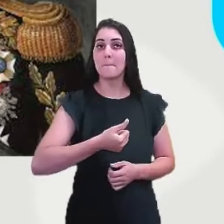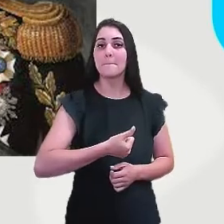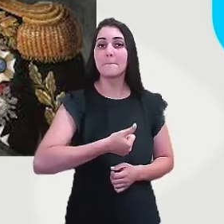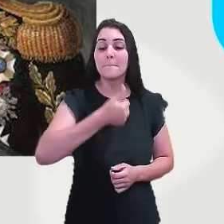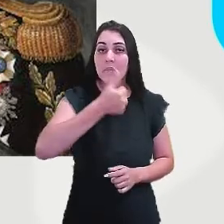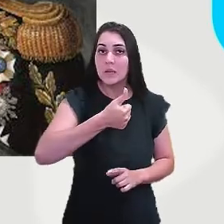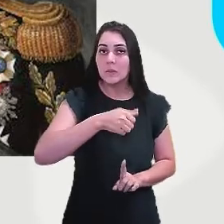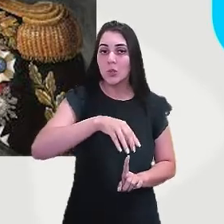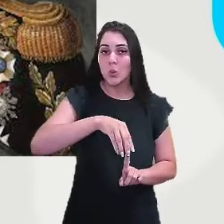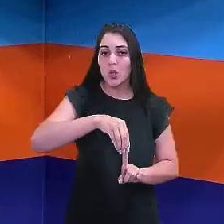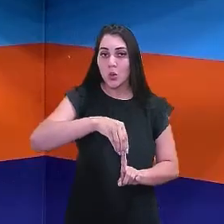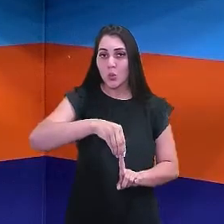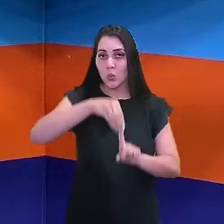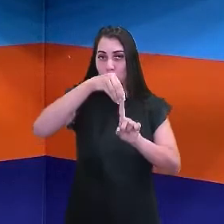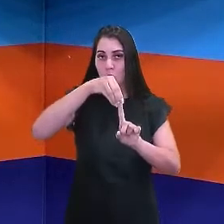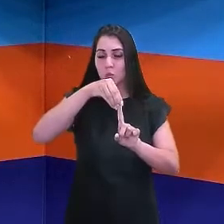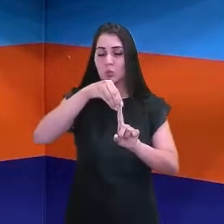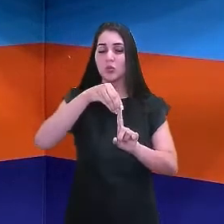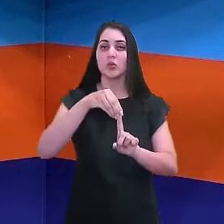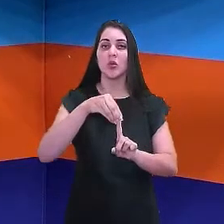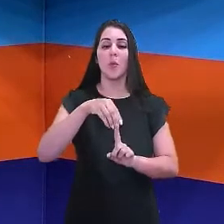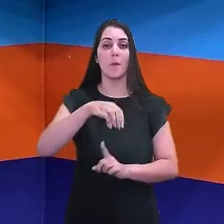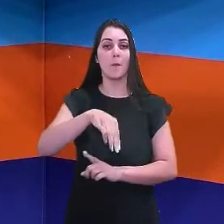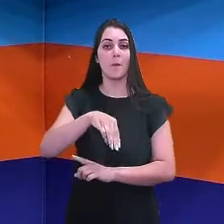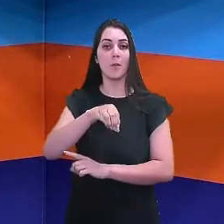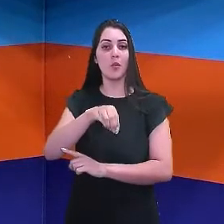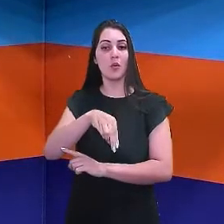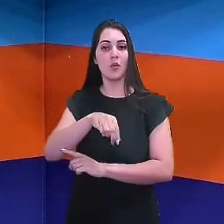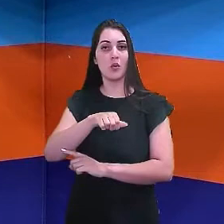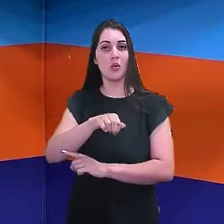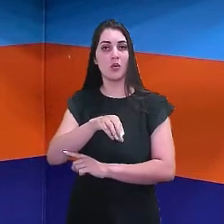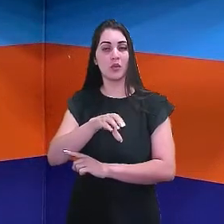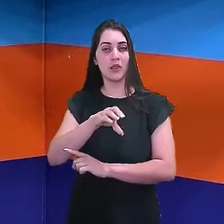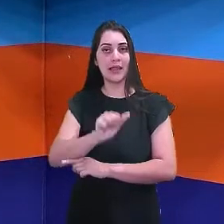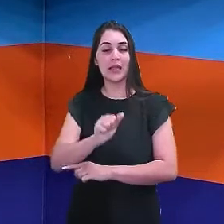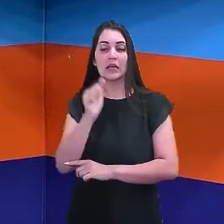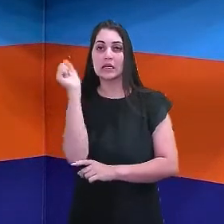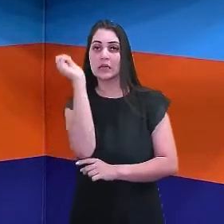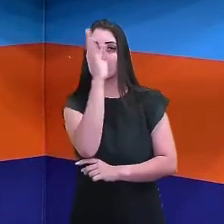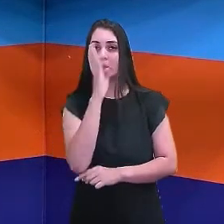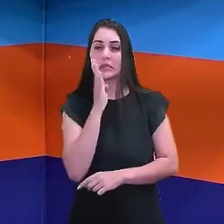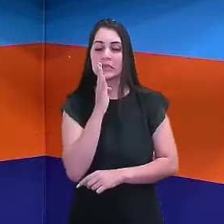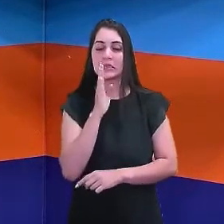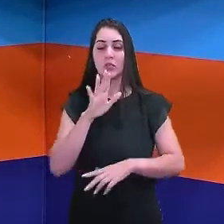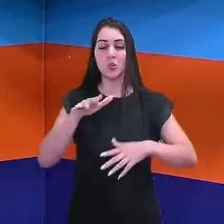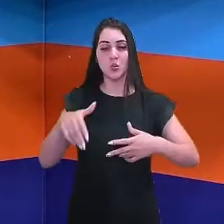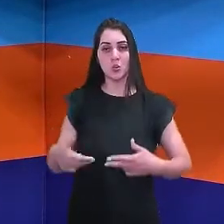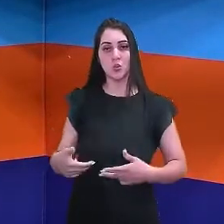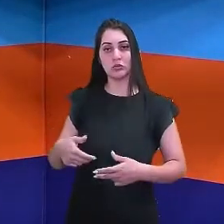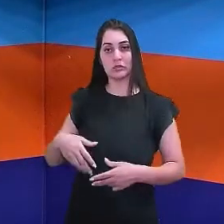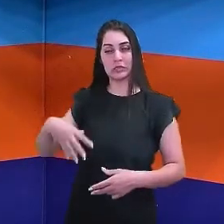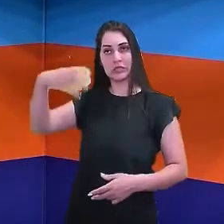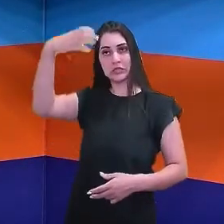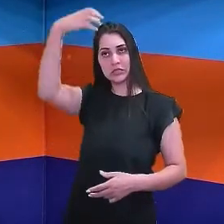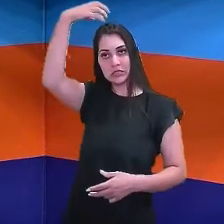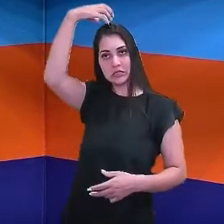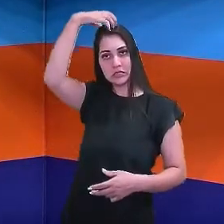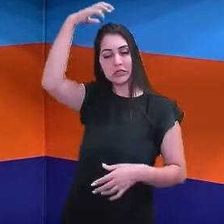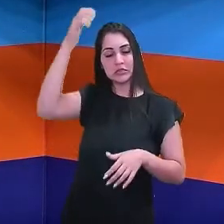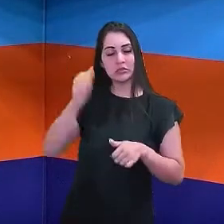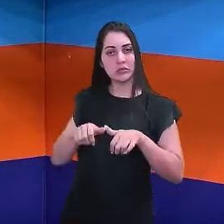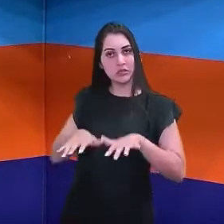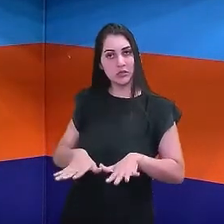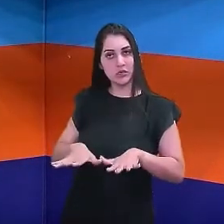monarca brasileiro. Ele subiu ao trono e após um período